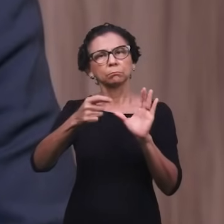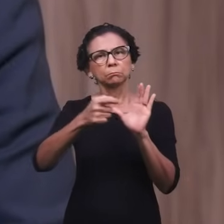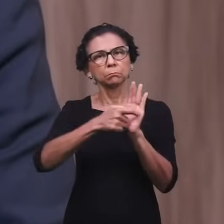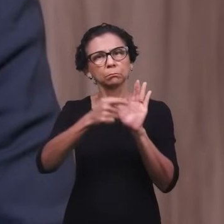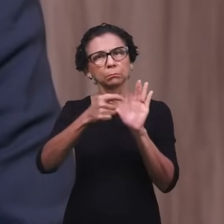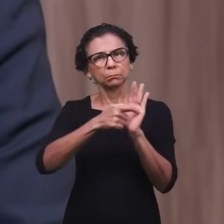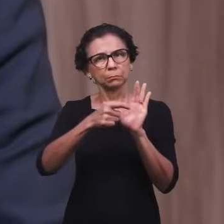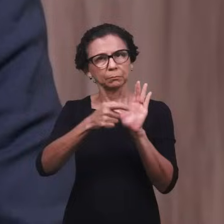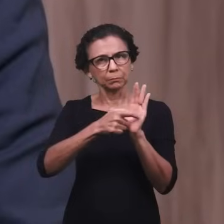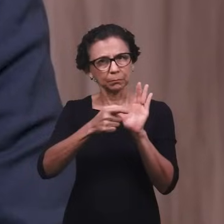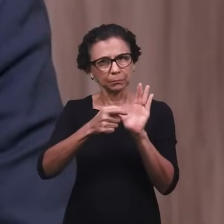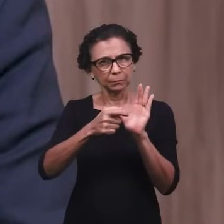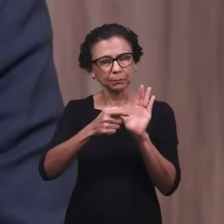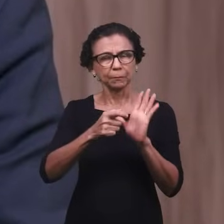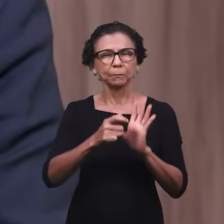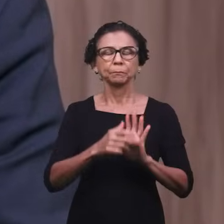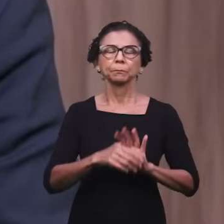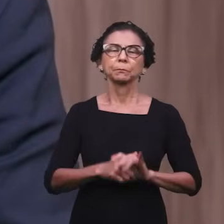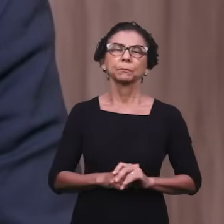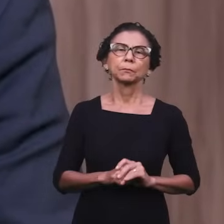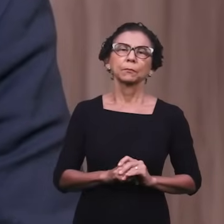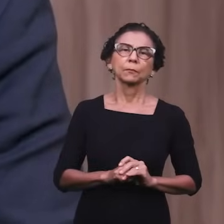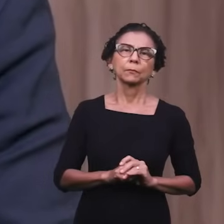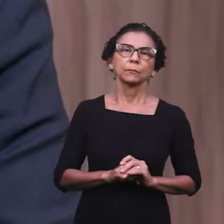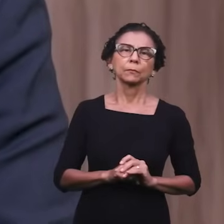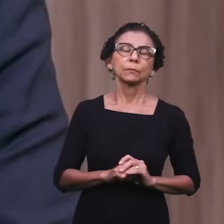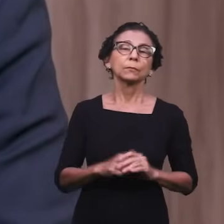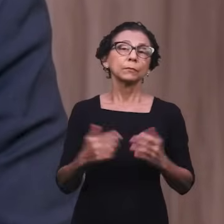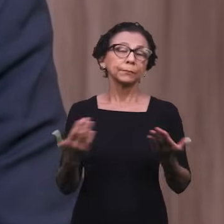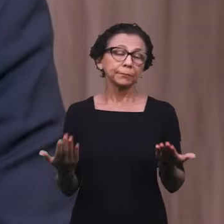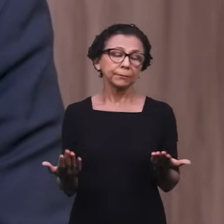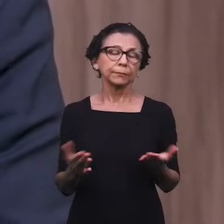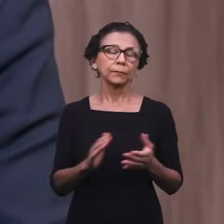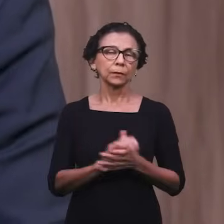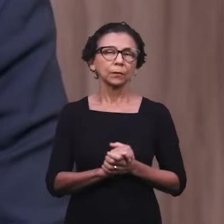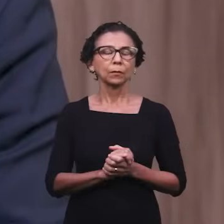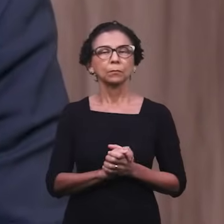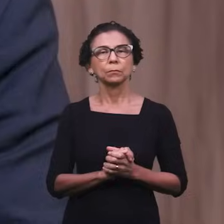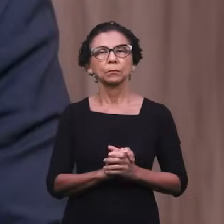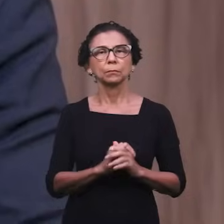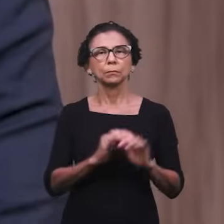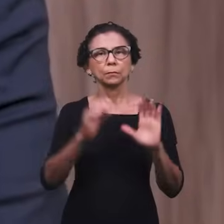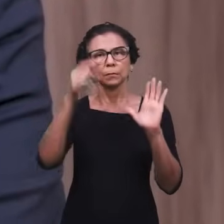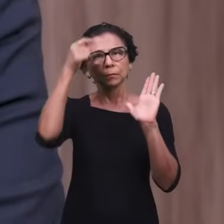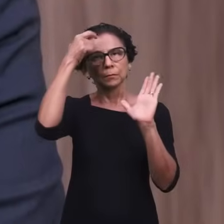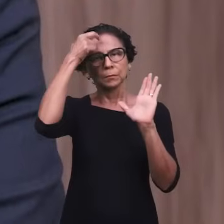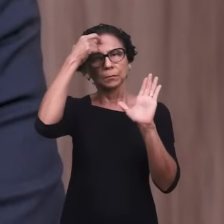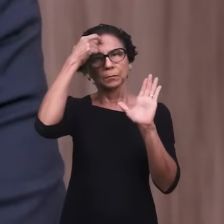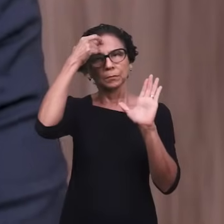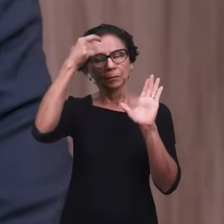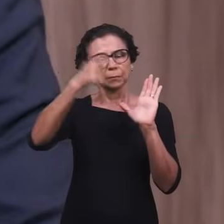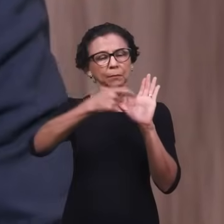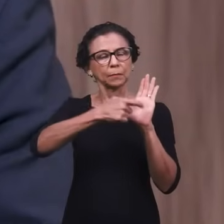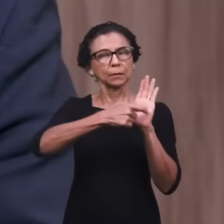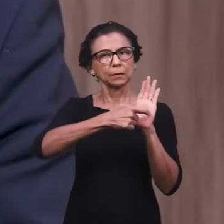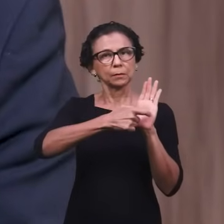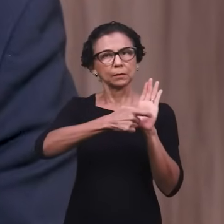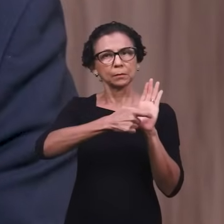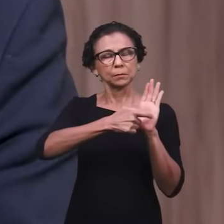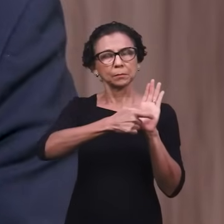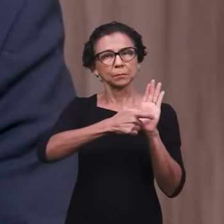que na verdade, é uma inteligência artificial que responde